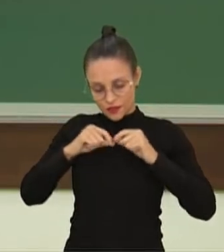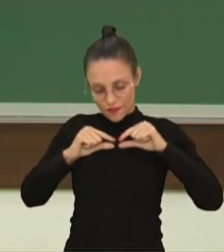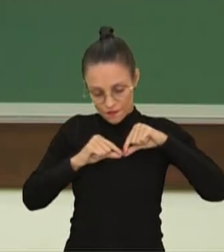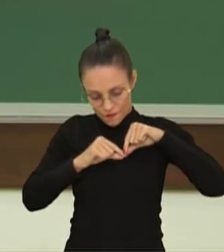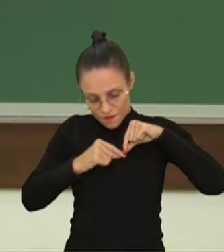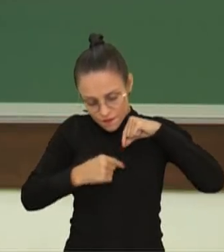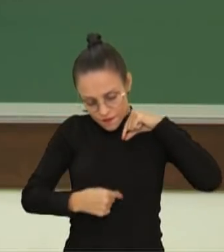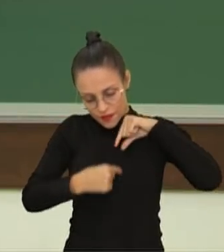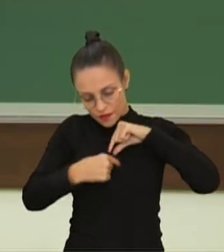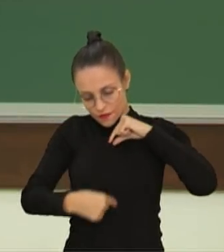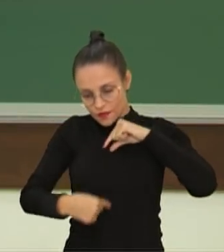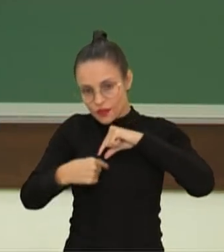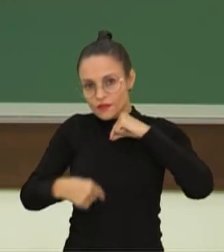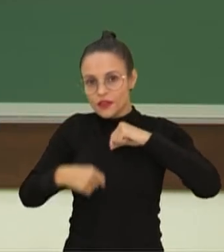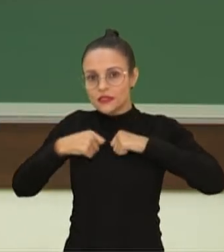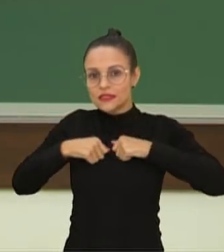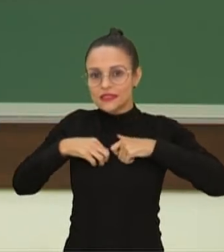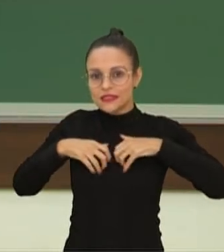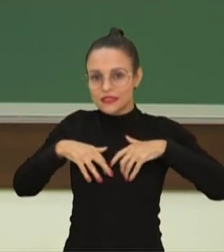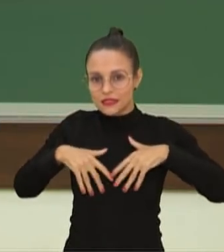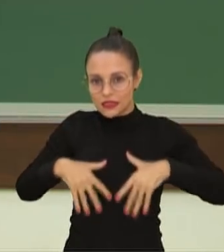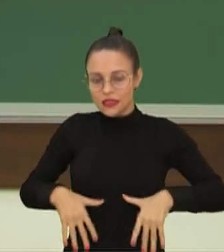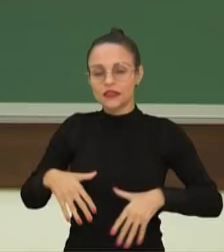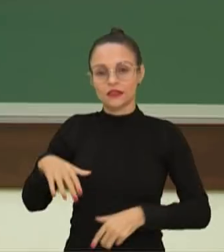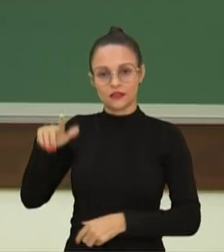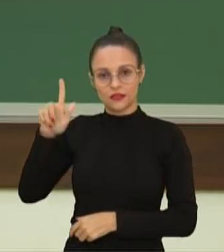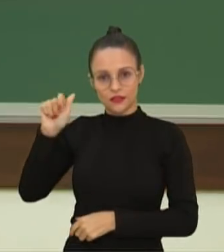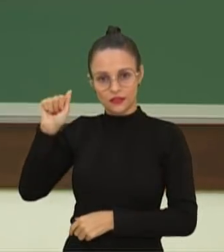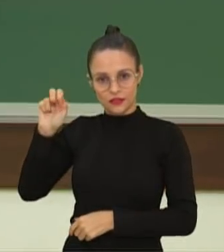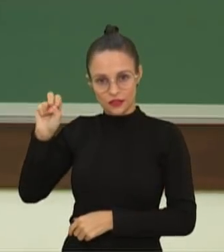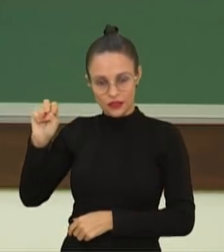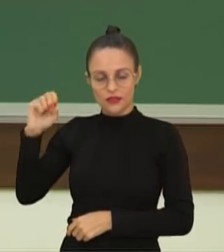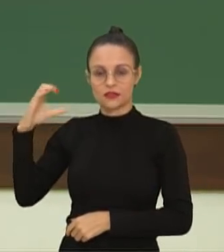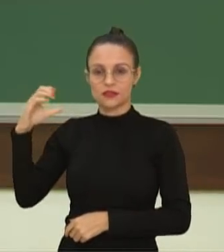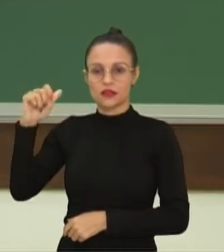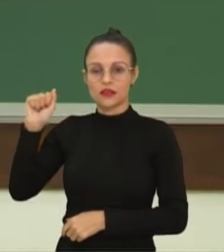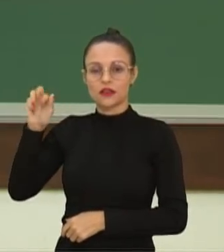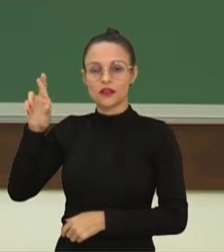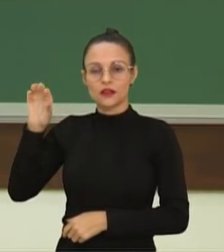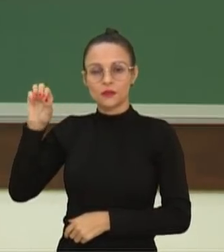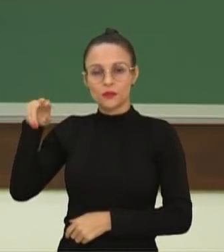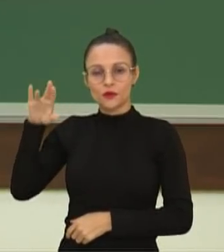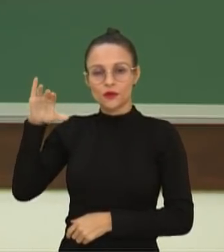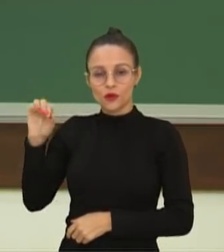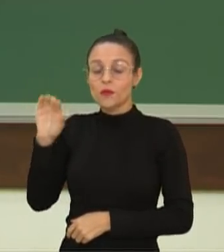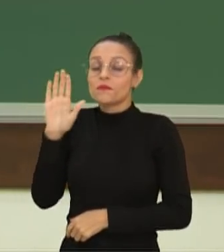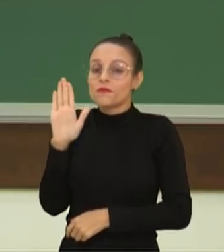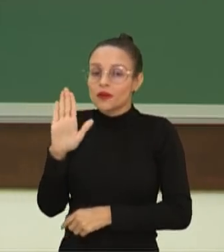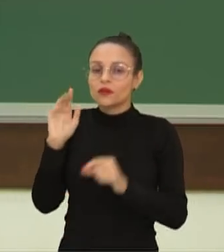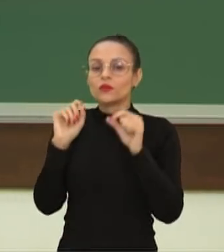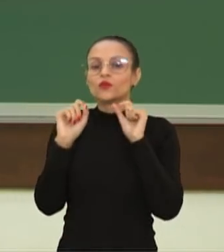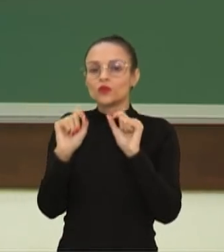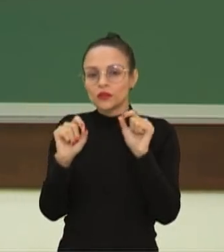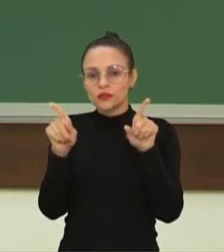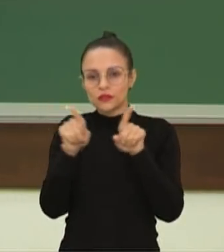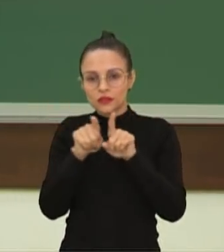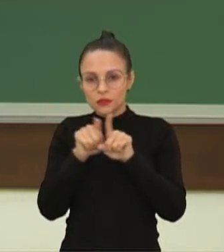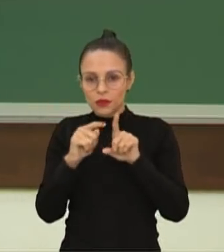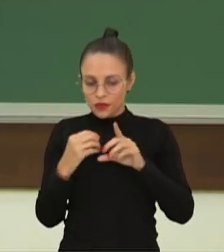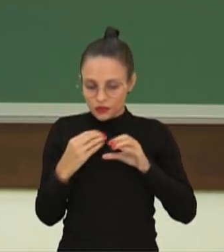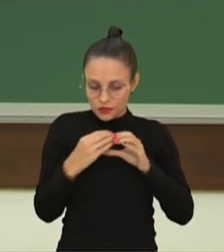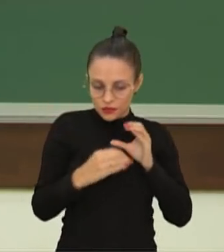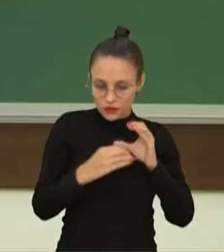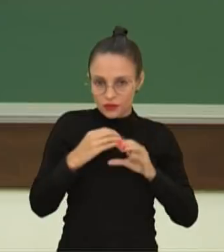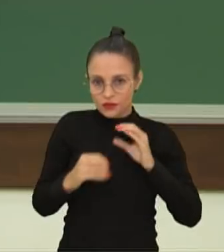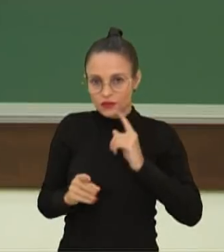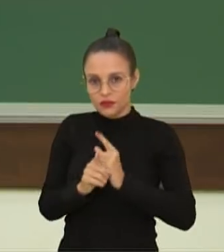o sangue rico em gás carbônico, geralmente, mas eles vão fazer uma comunicação,